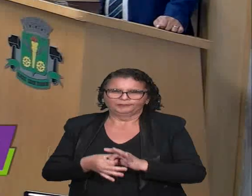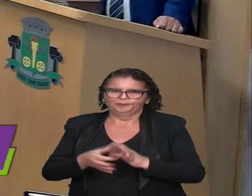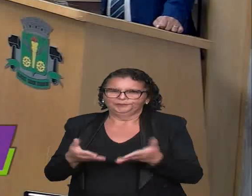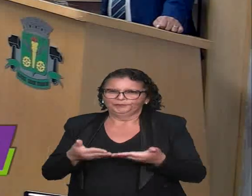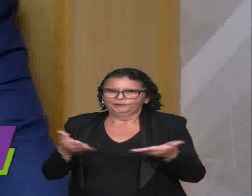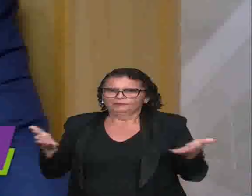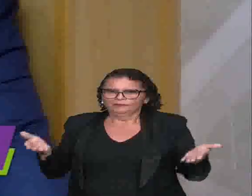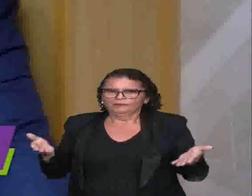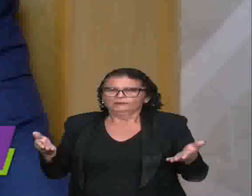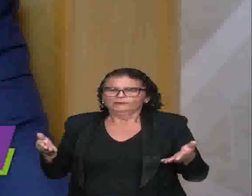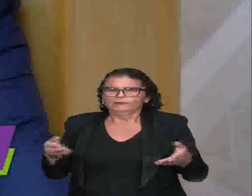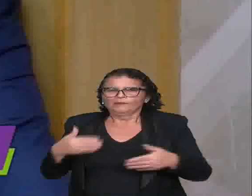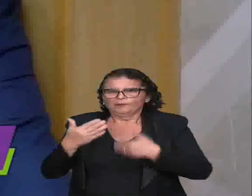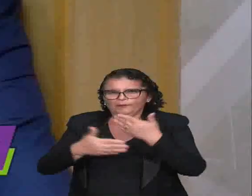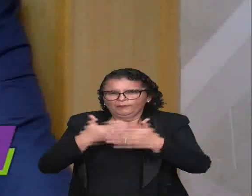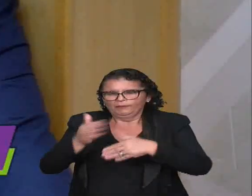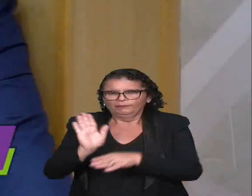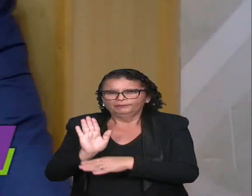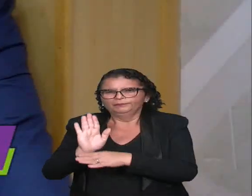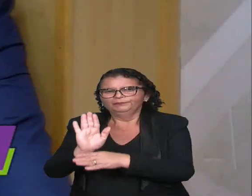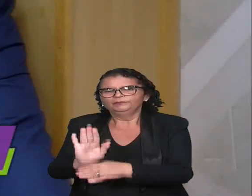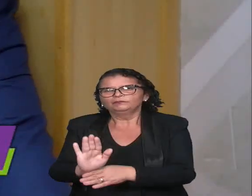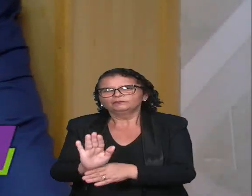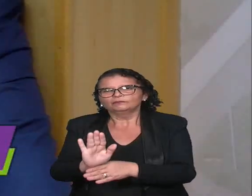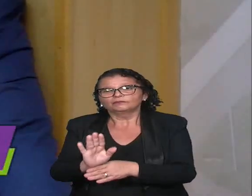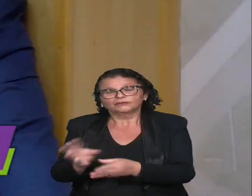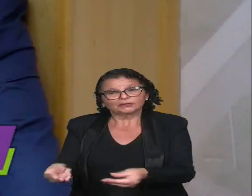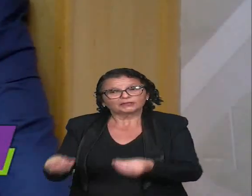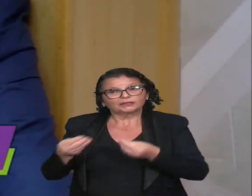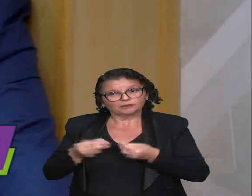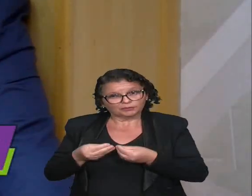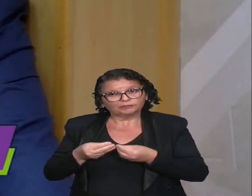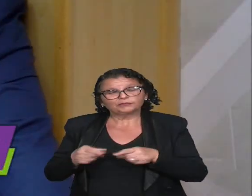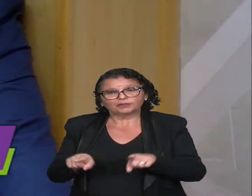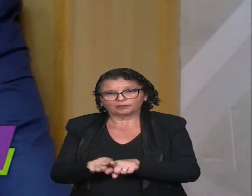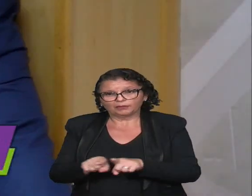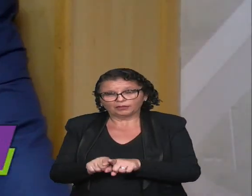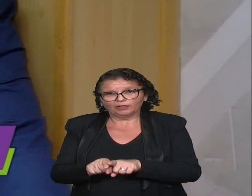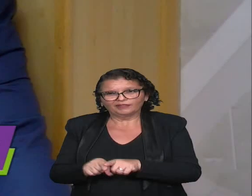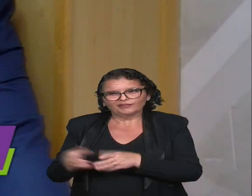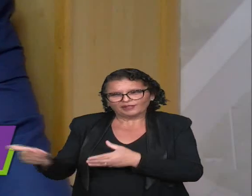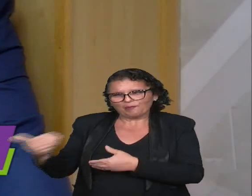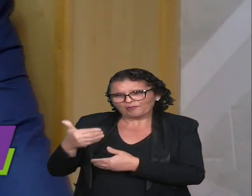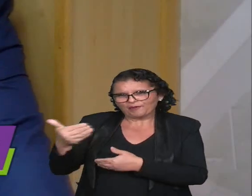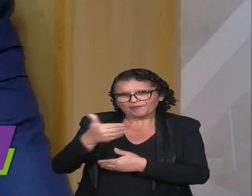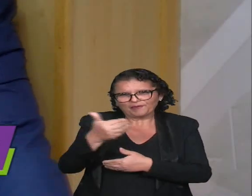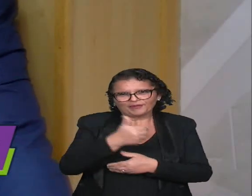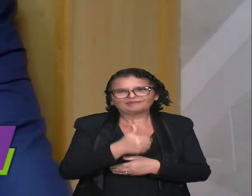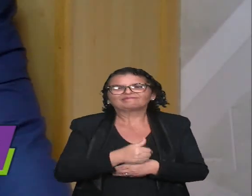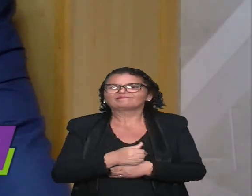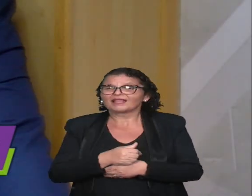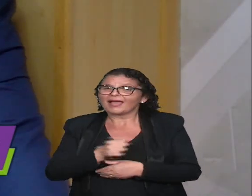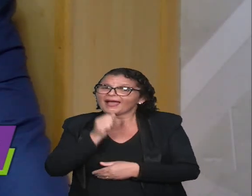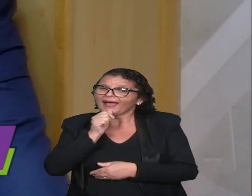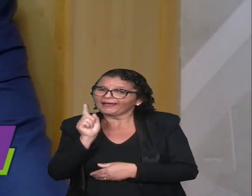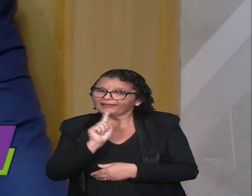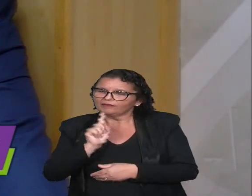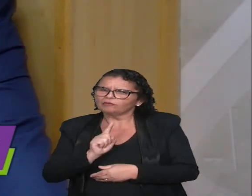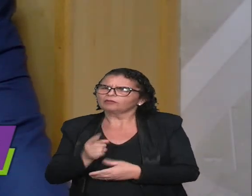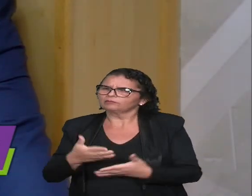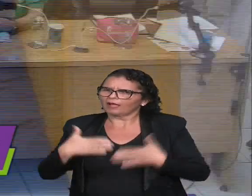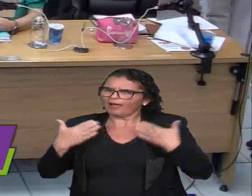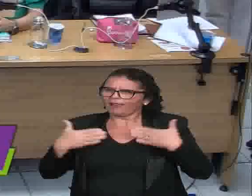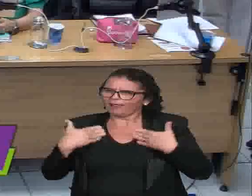eh para continuar colaborando com a cidade já recebi a visita da maioria de vocês lá mas alguns ainda não foram seria uma